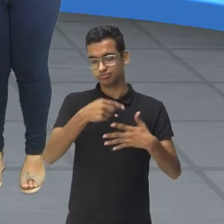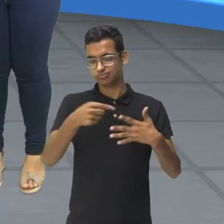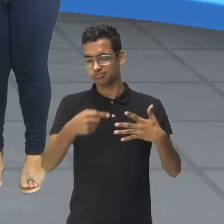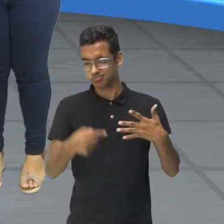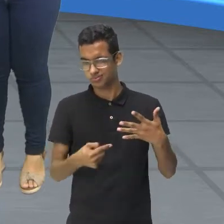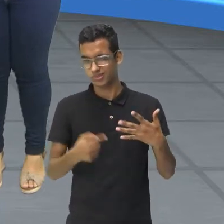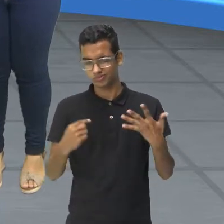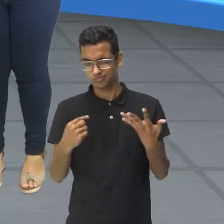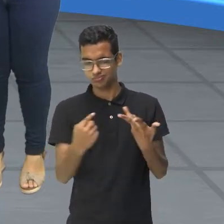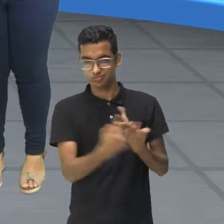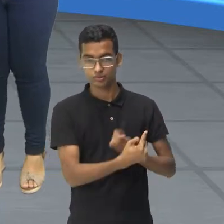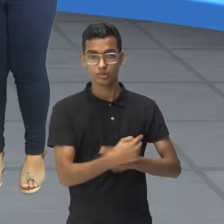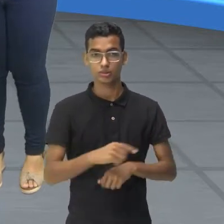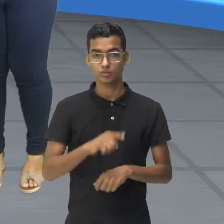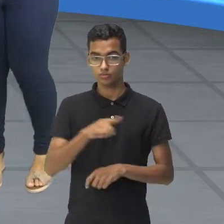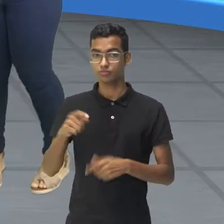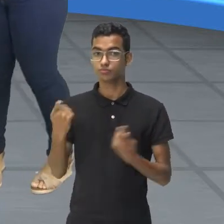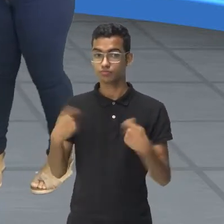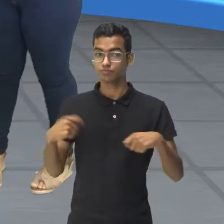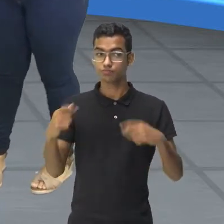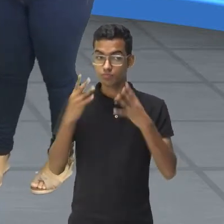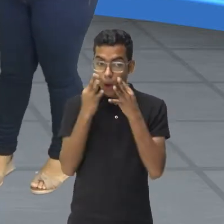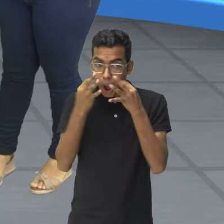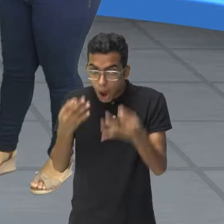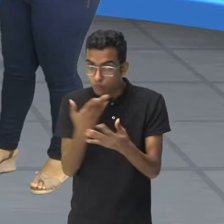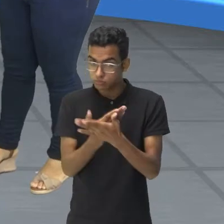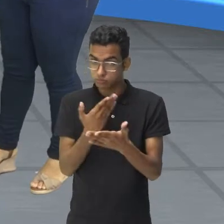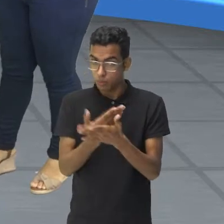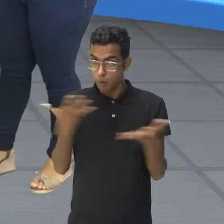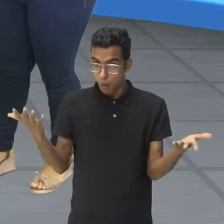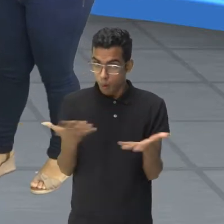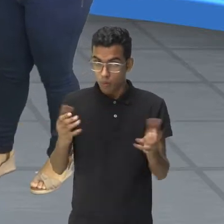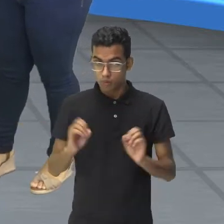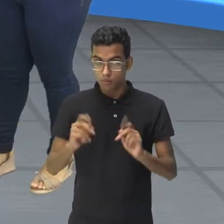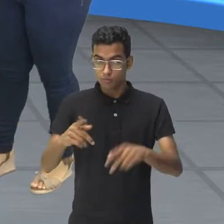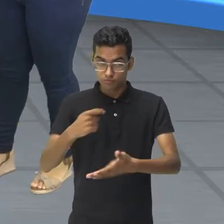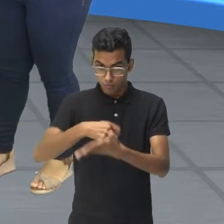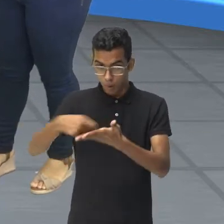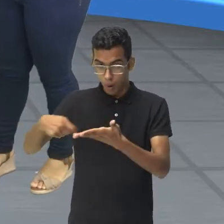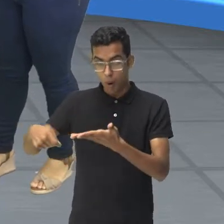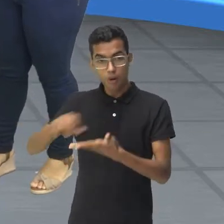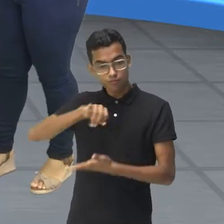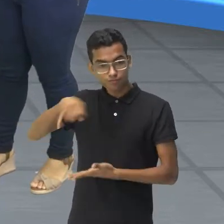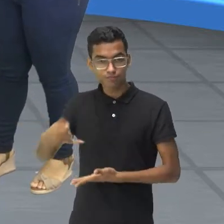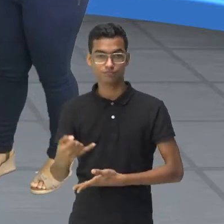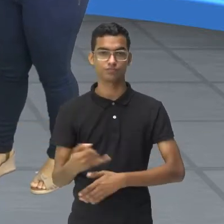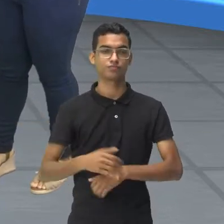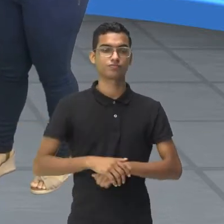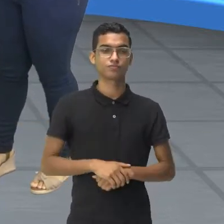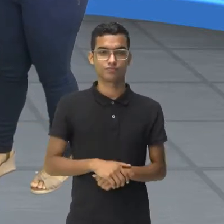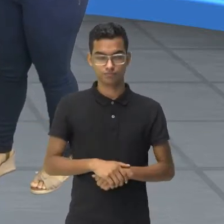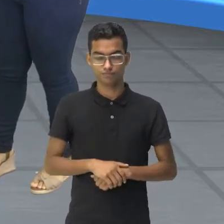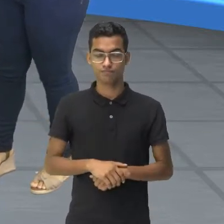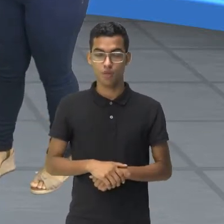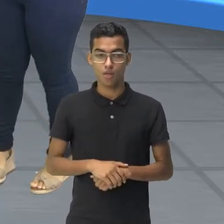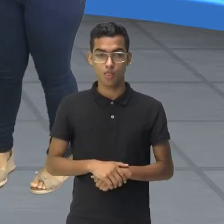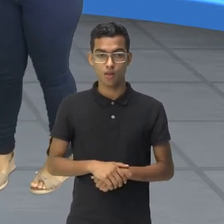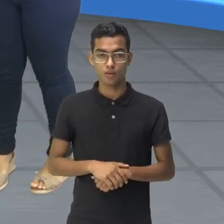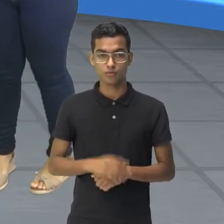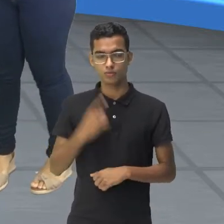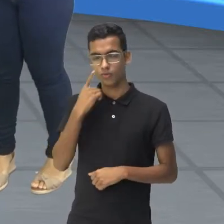aula, viu? Já vai fazendo essas anotações. Então, observem lá aquela imagem que fala, né, justamente sobre a questão